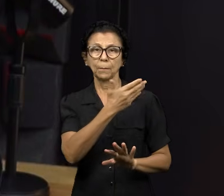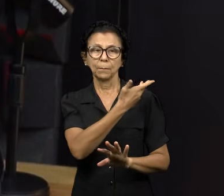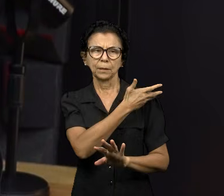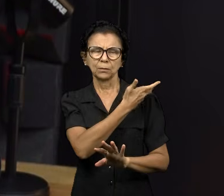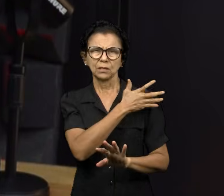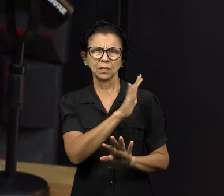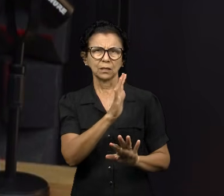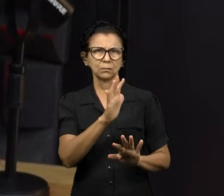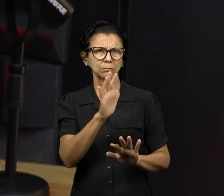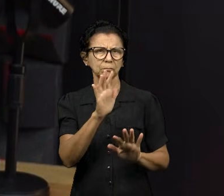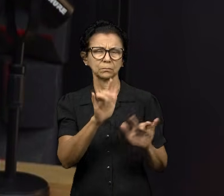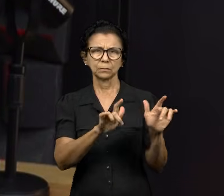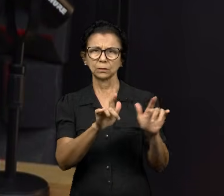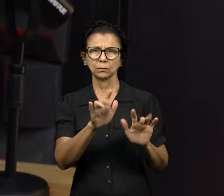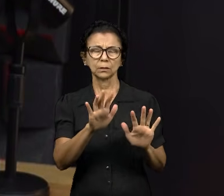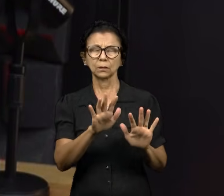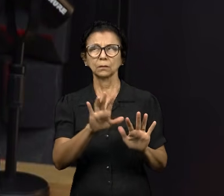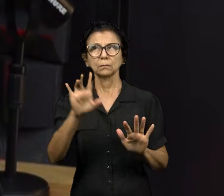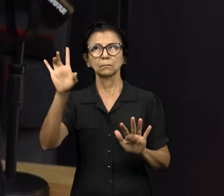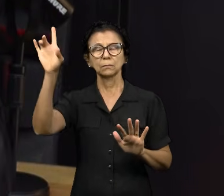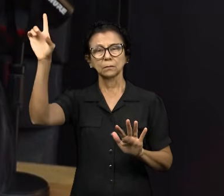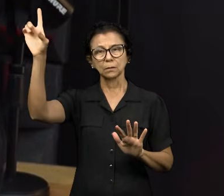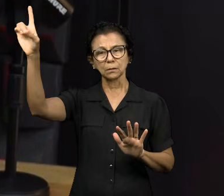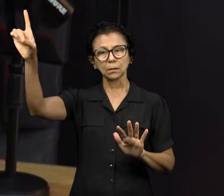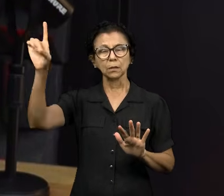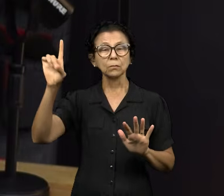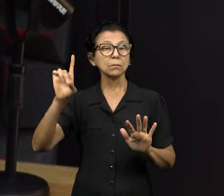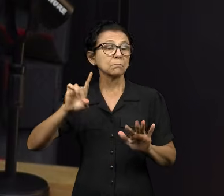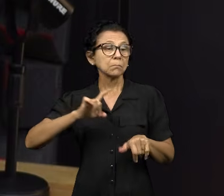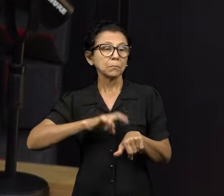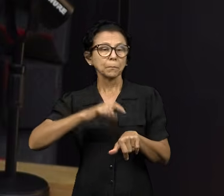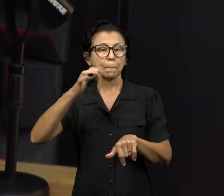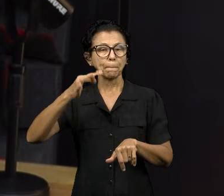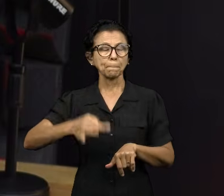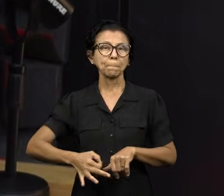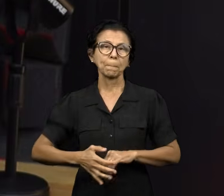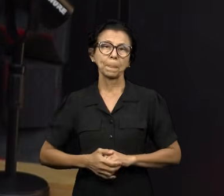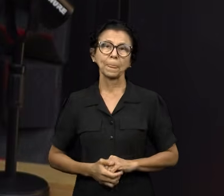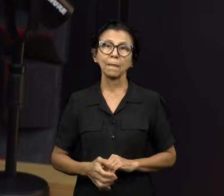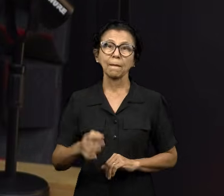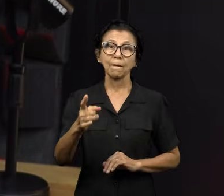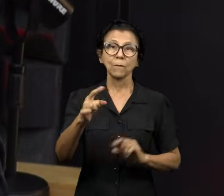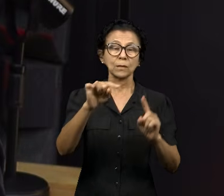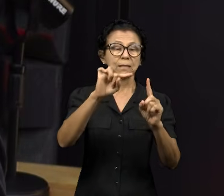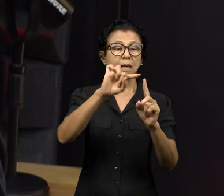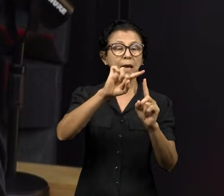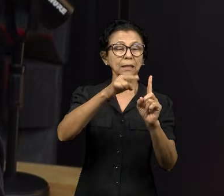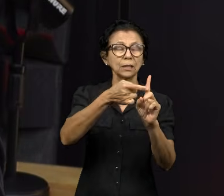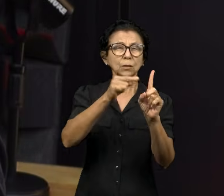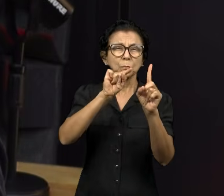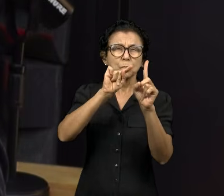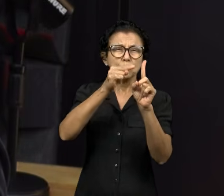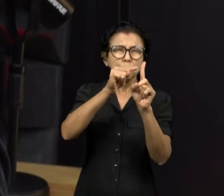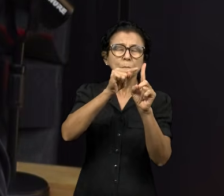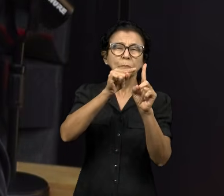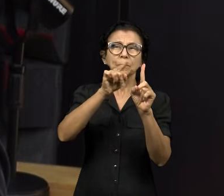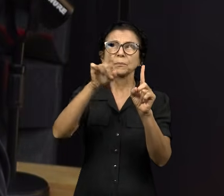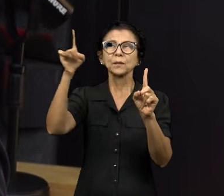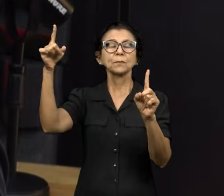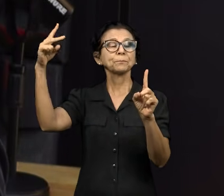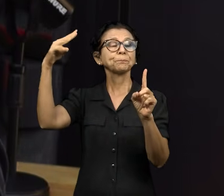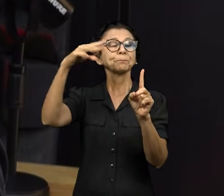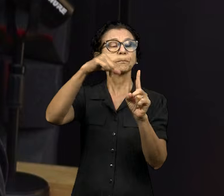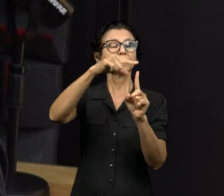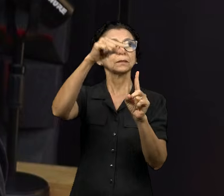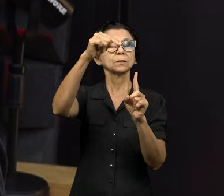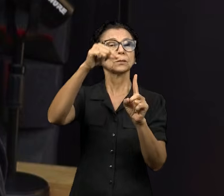a salvação é esse mistério. Sim. Né? O homem ele é escolhido desde o ventre da sua mãe. O texto anterior